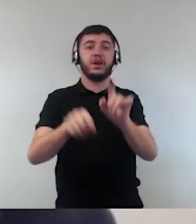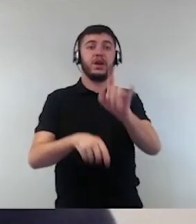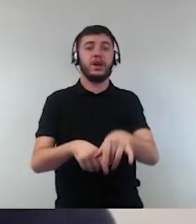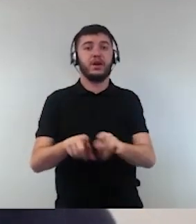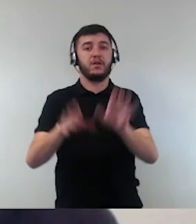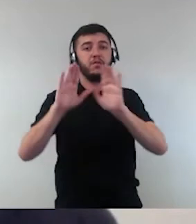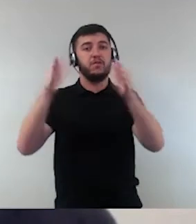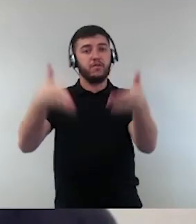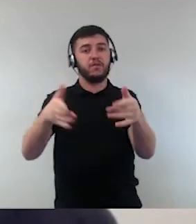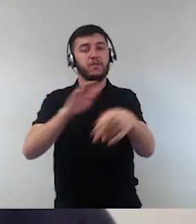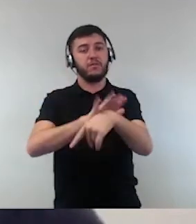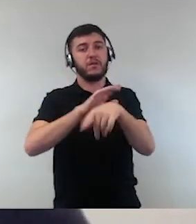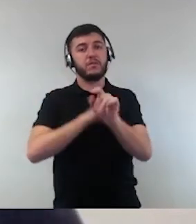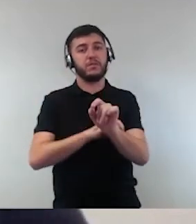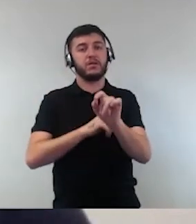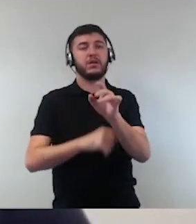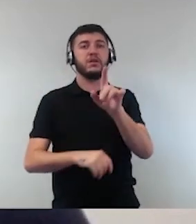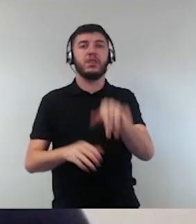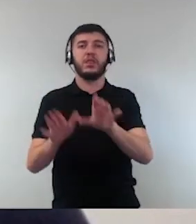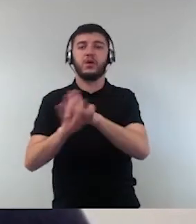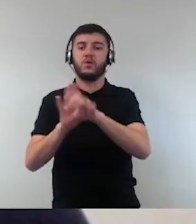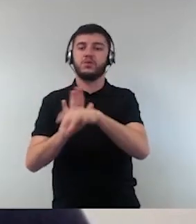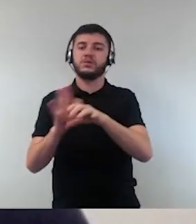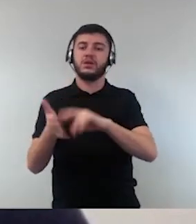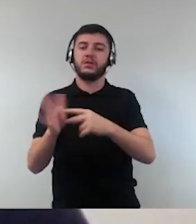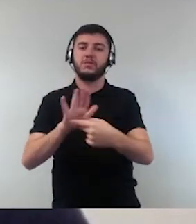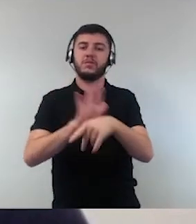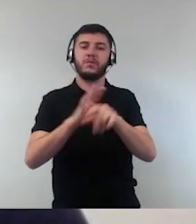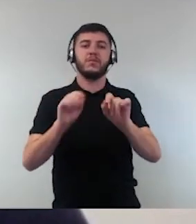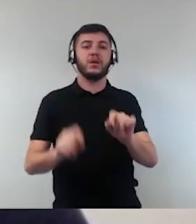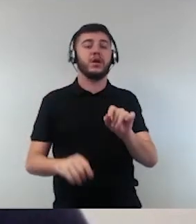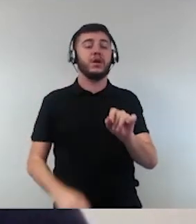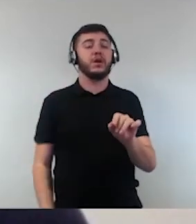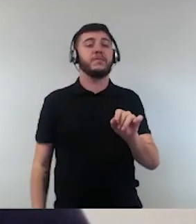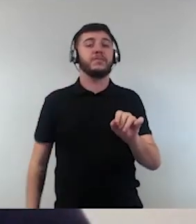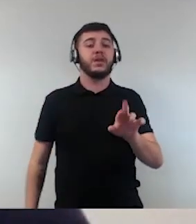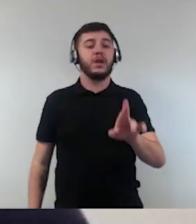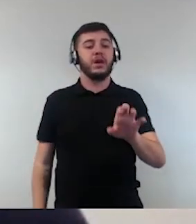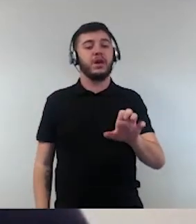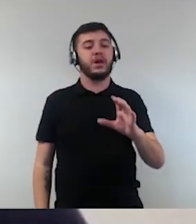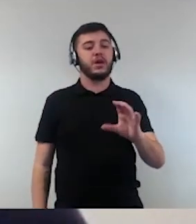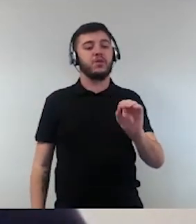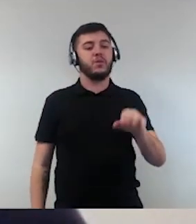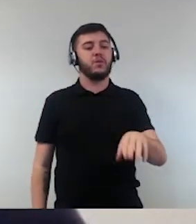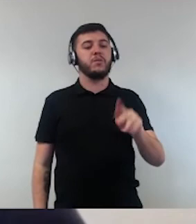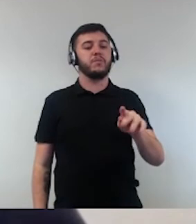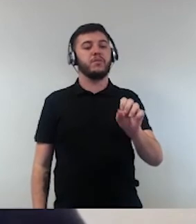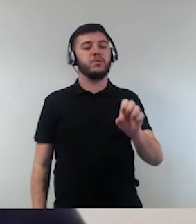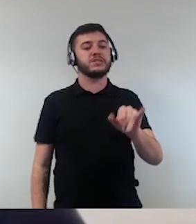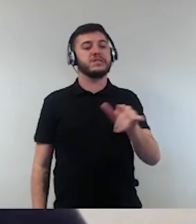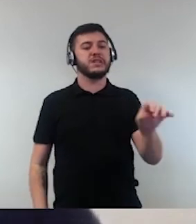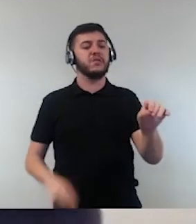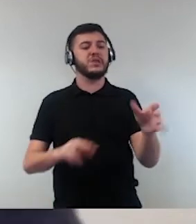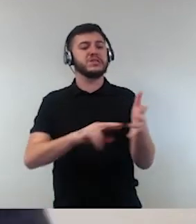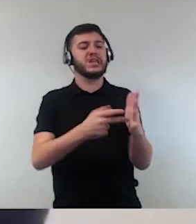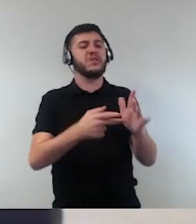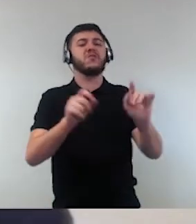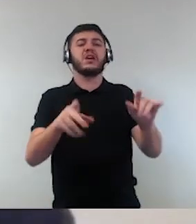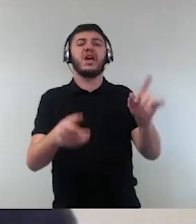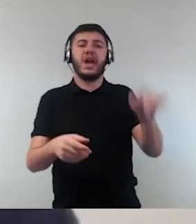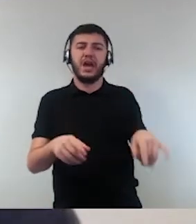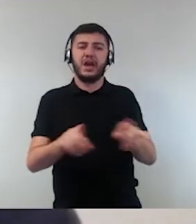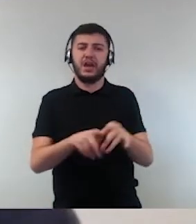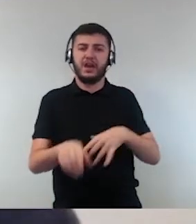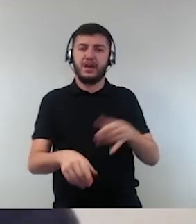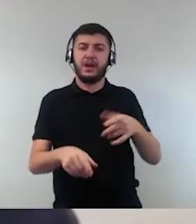que seria propriamente o conceito de recomposição do equilíbrio econômico. Seria evitar o prejuízo ou